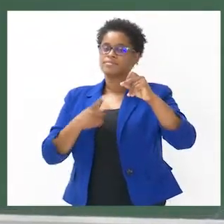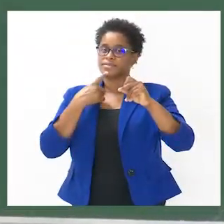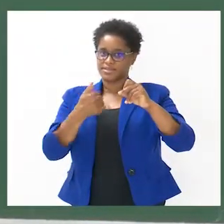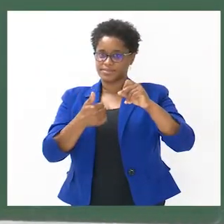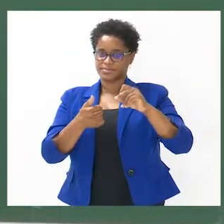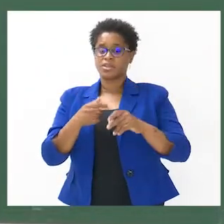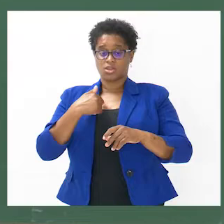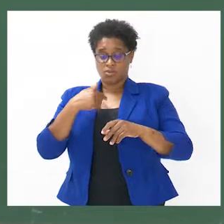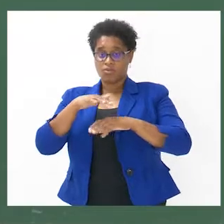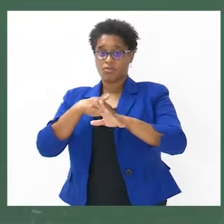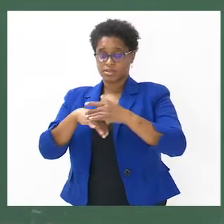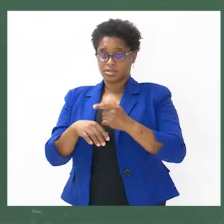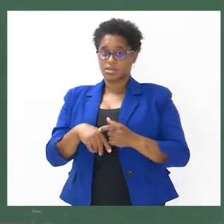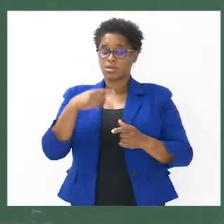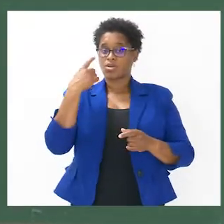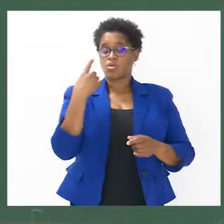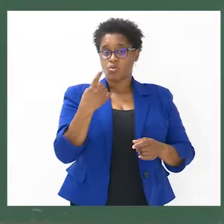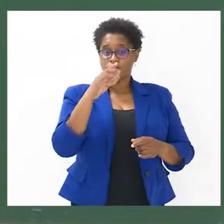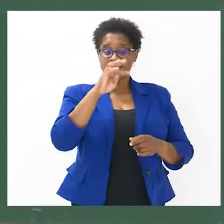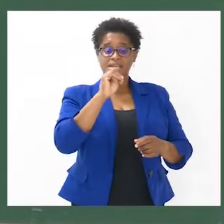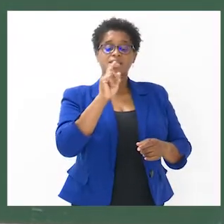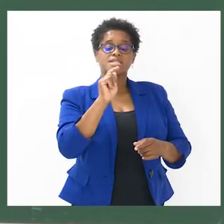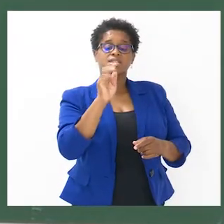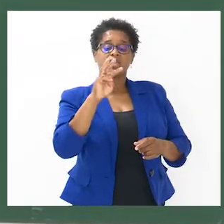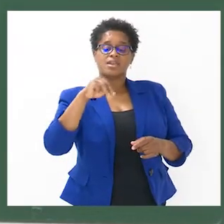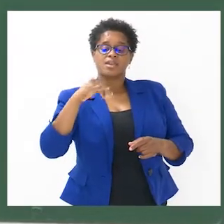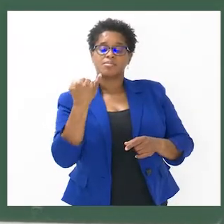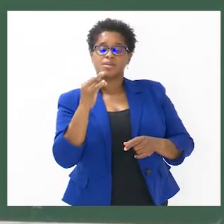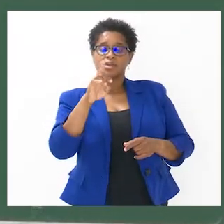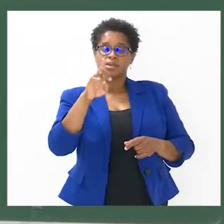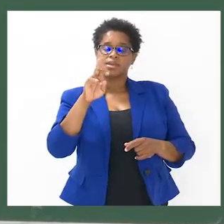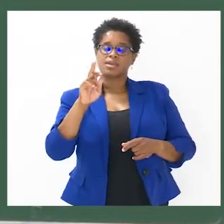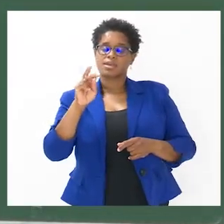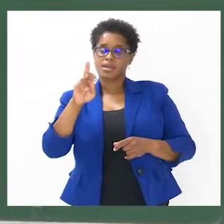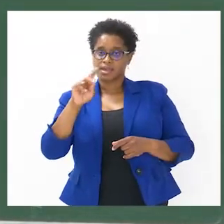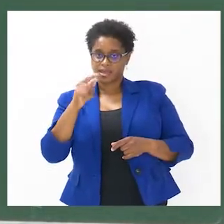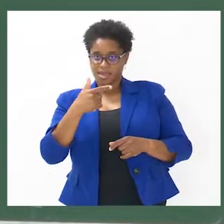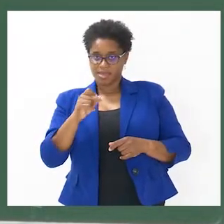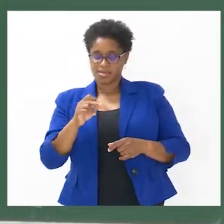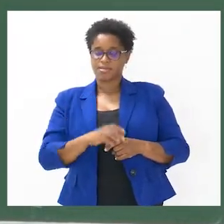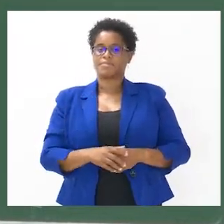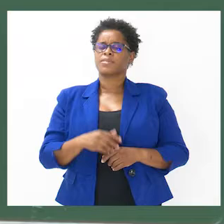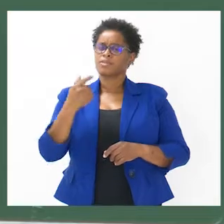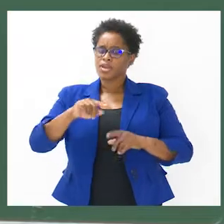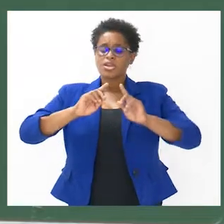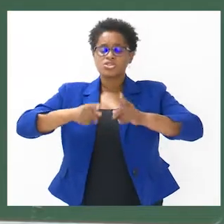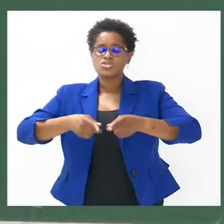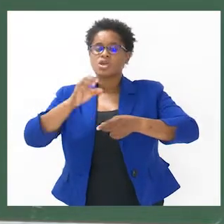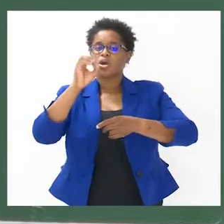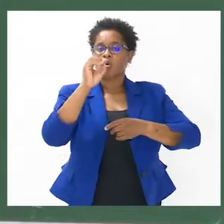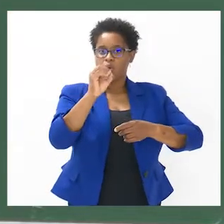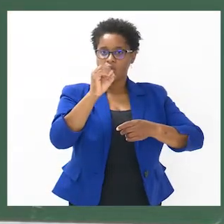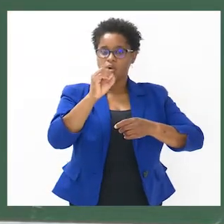A, ok? Vou traçar uma semirreta com origem em O e